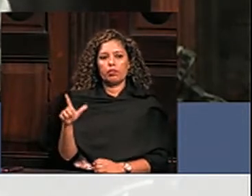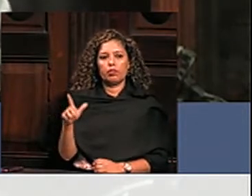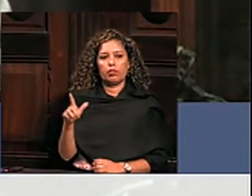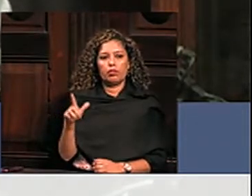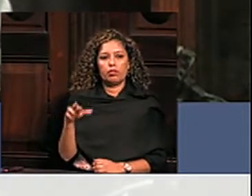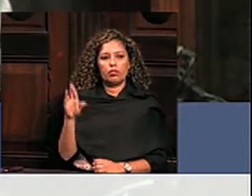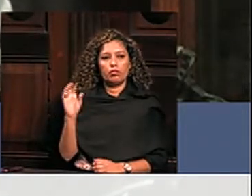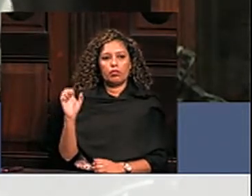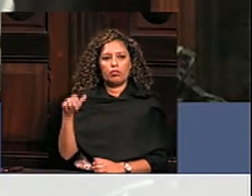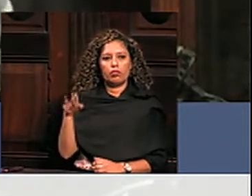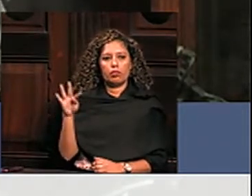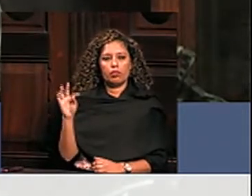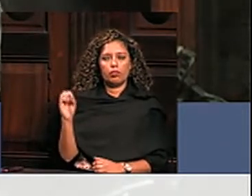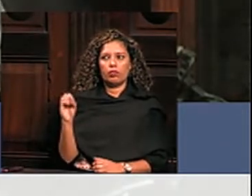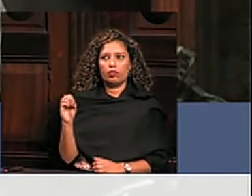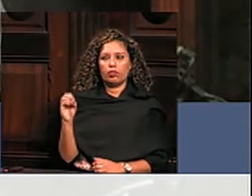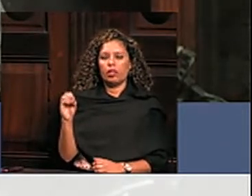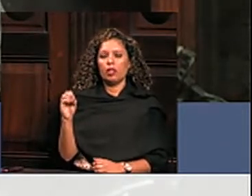Renato Cozzolino.